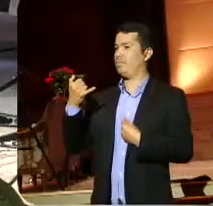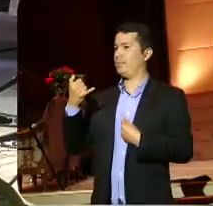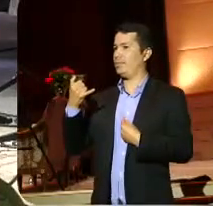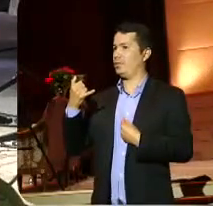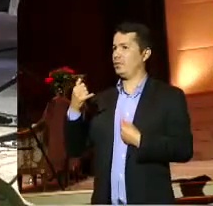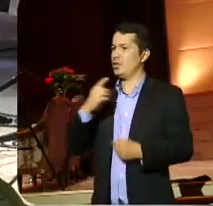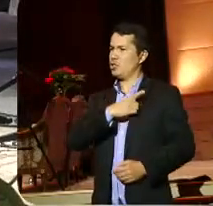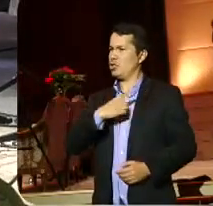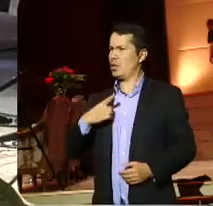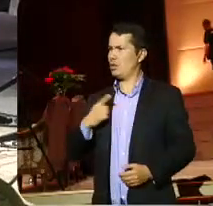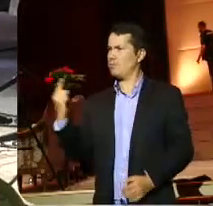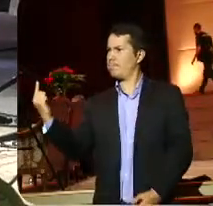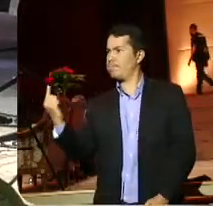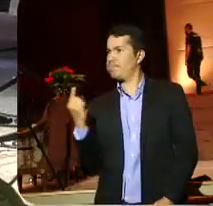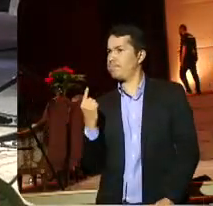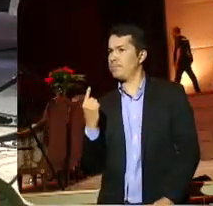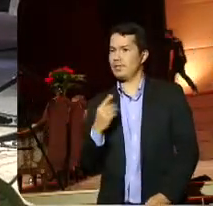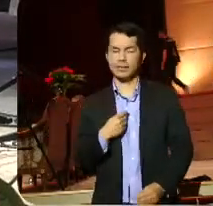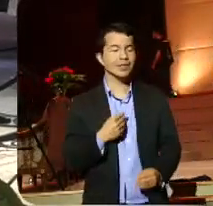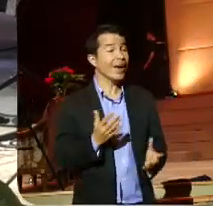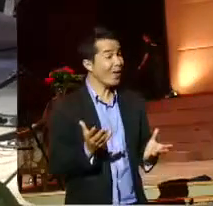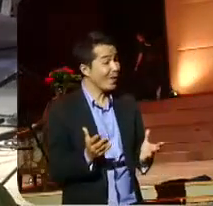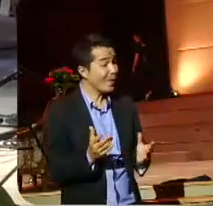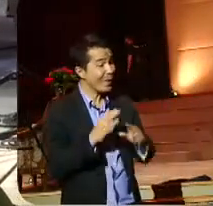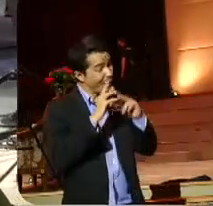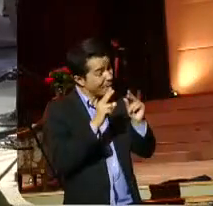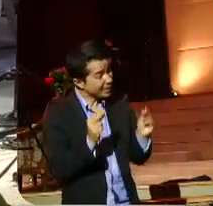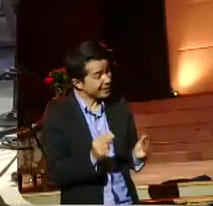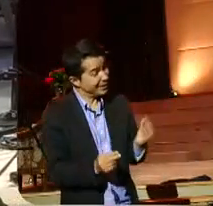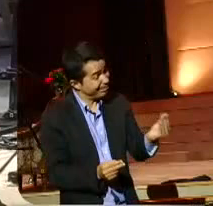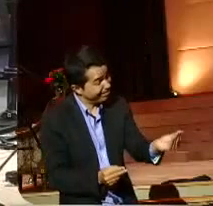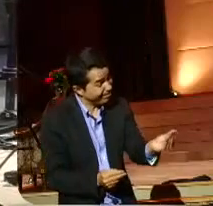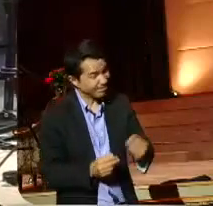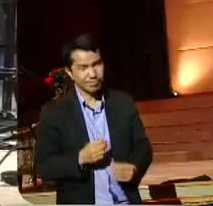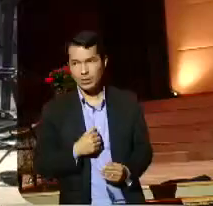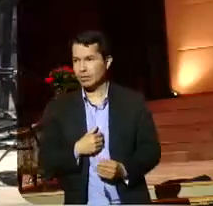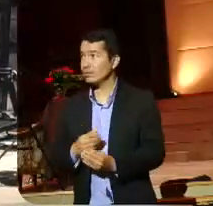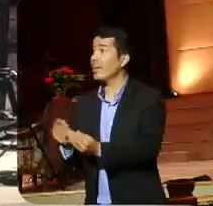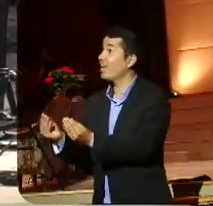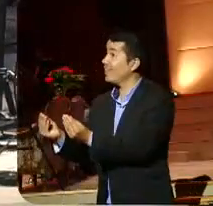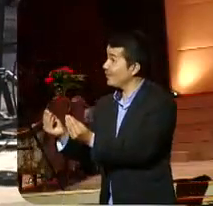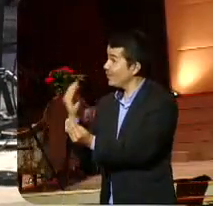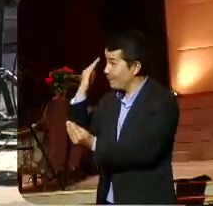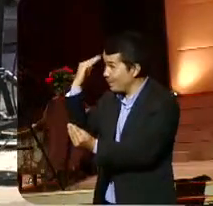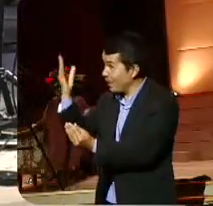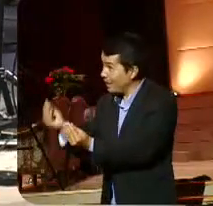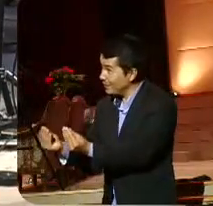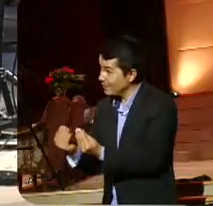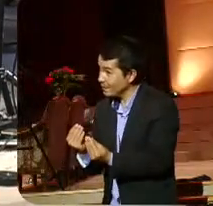admoestação do Senhor para a minha vida, e eu precisava daquela admoestação naquela hora.